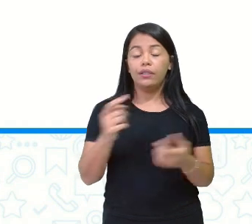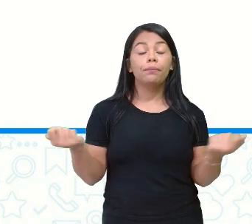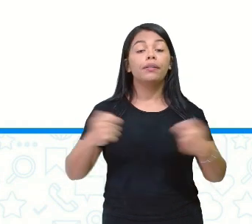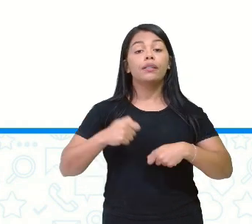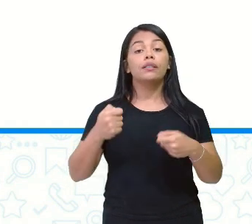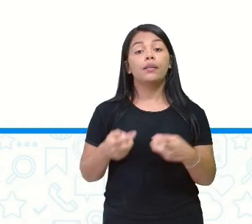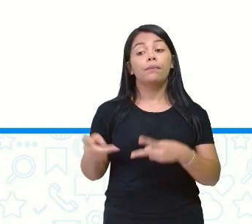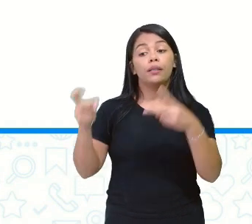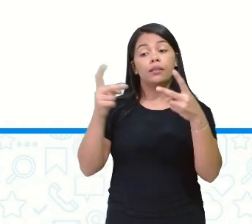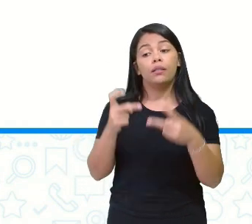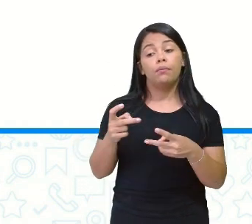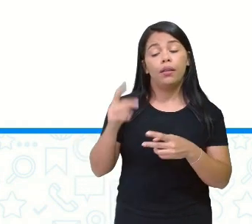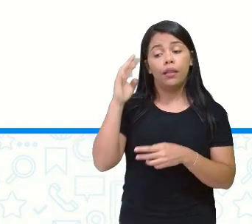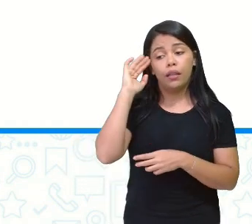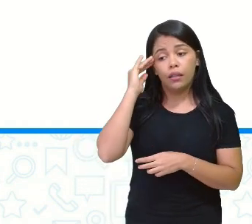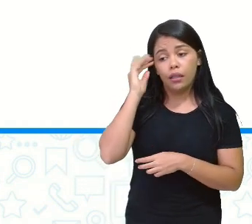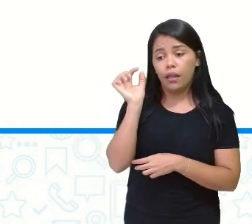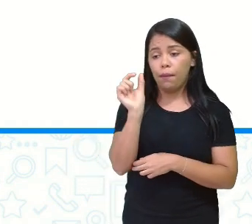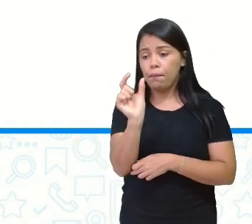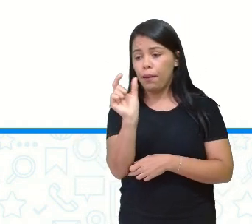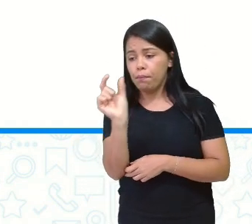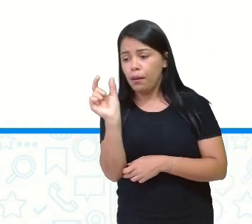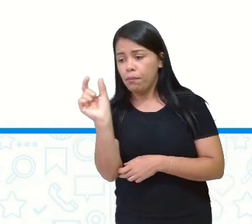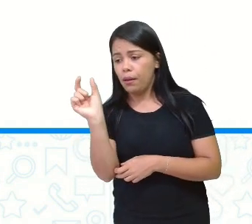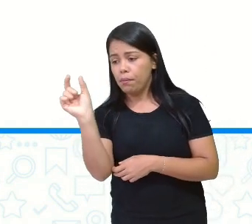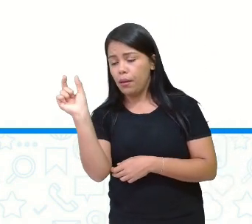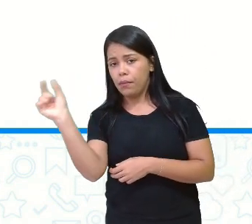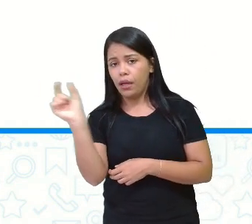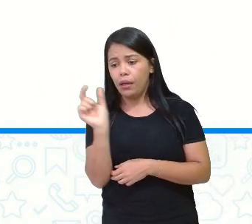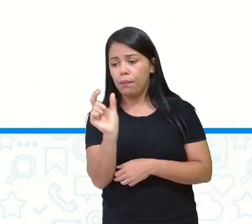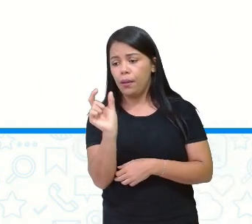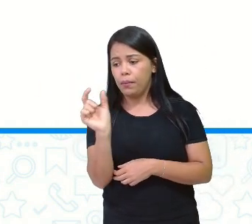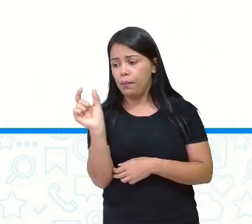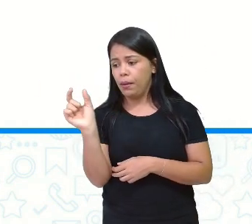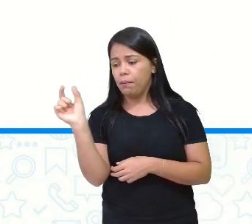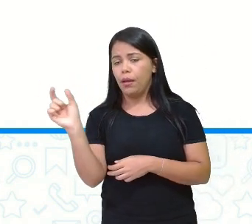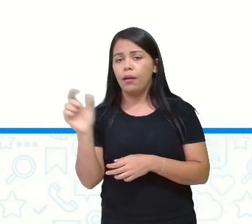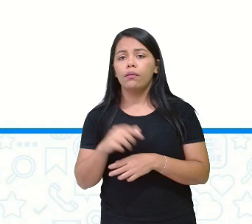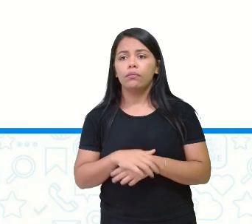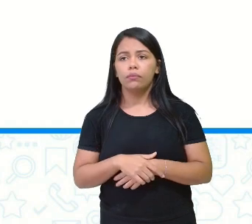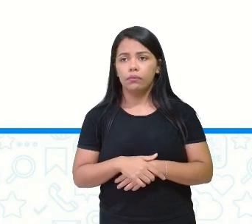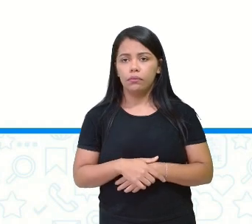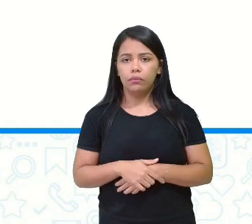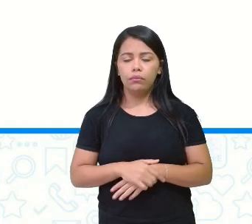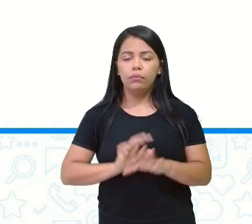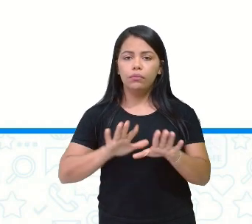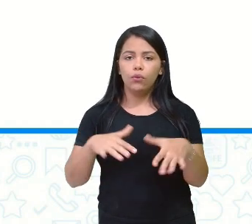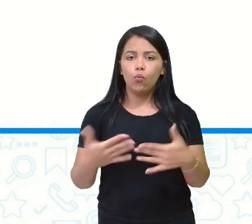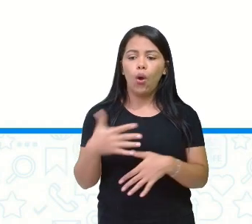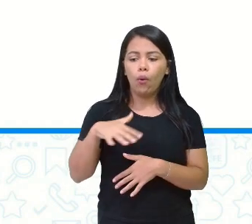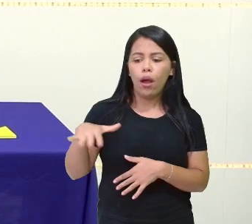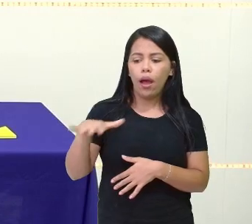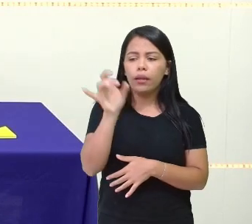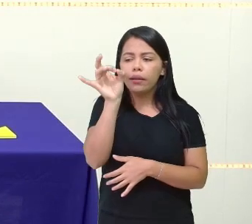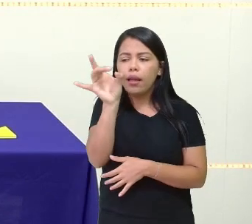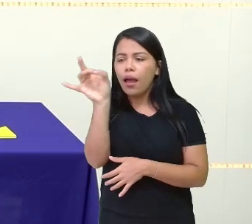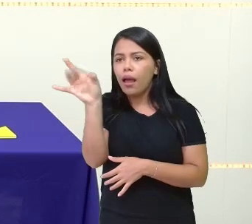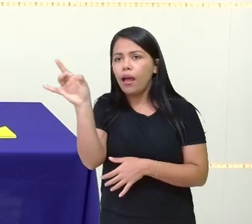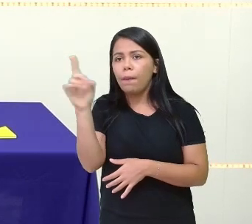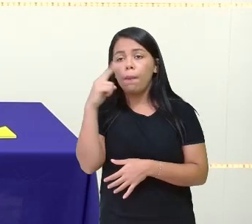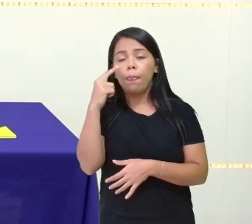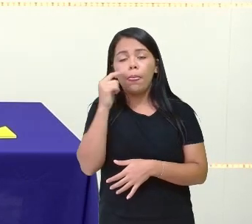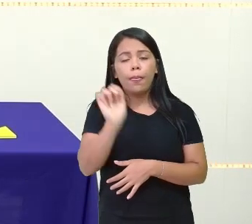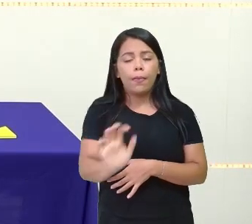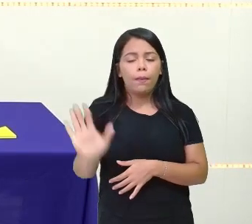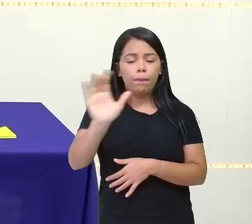como unidade de área, qual a área de cada figura plana? Então, a figura 1, a